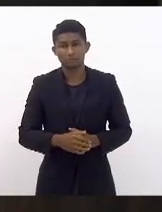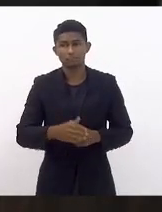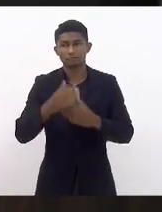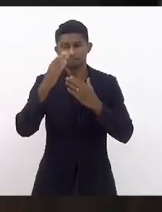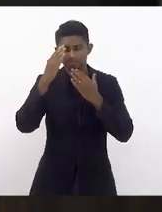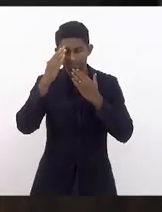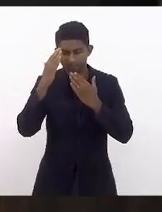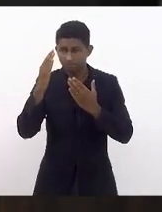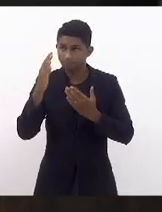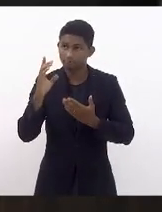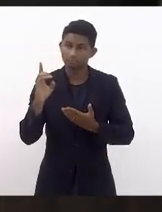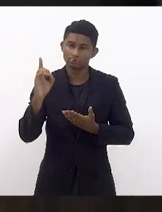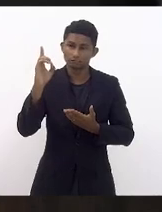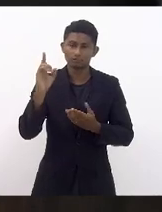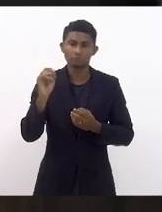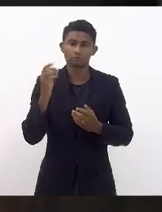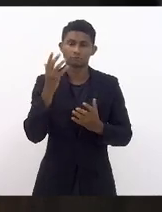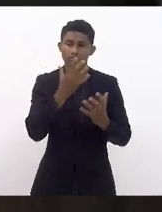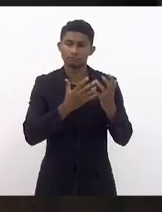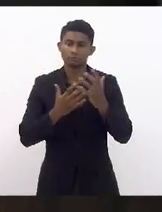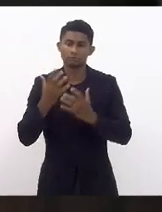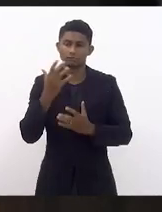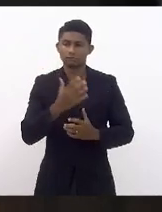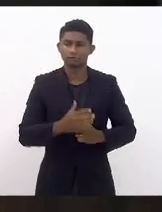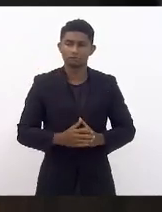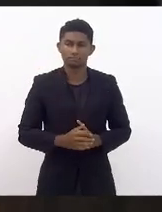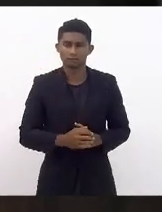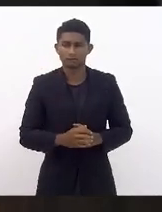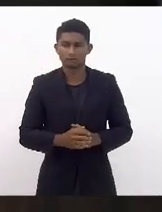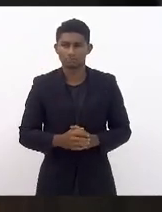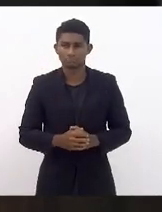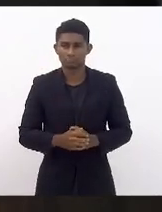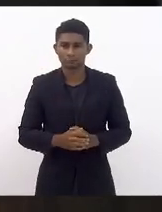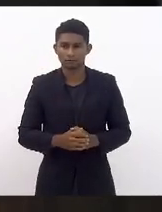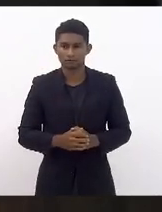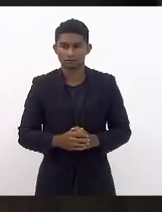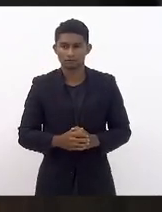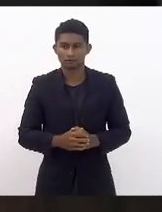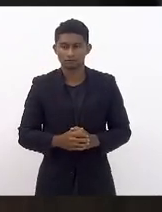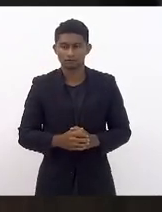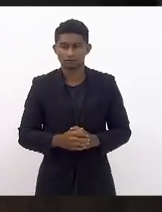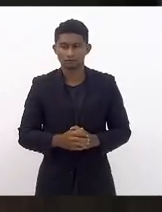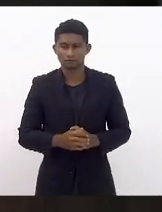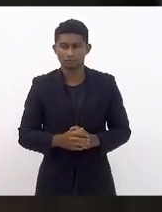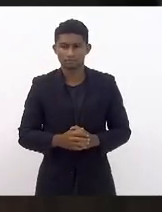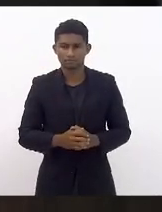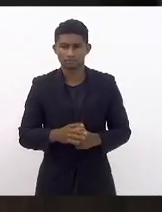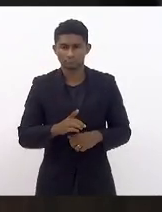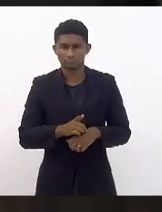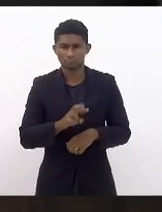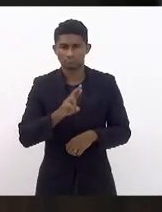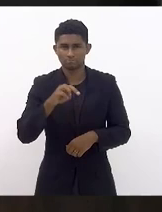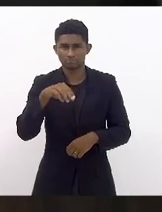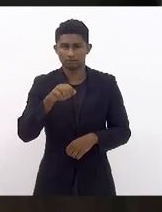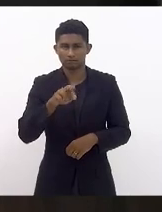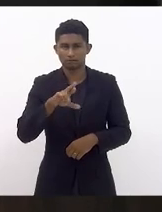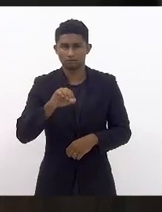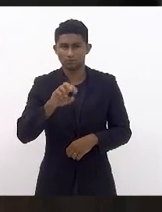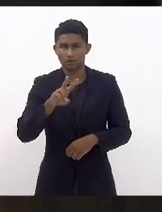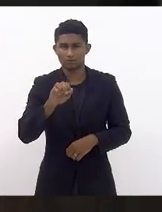agradecendo a Deus através de uma canção, de um louvor, pelo doutor Mário Vaz, pela sua